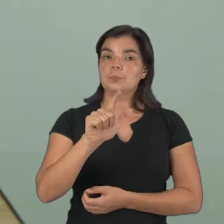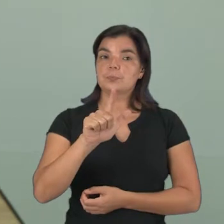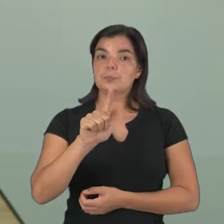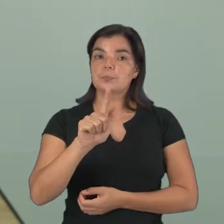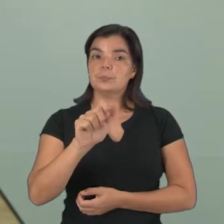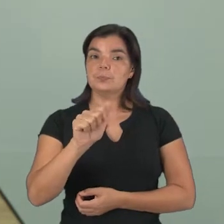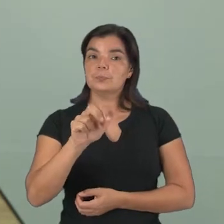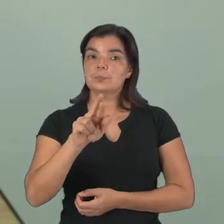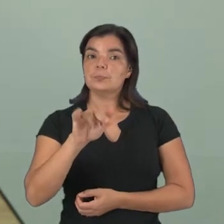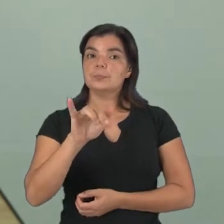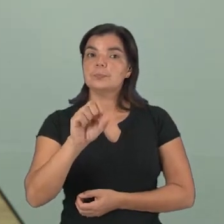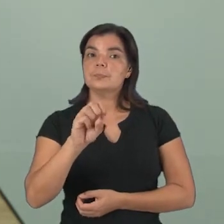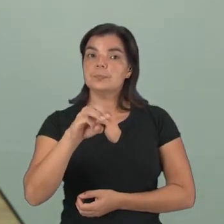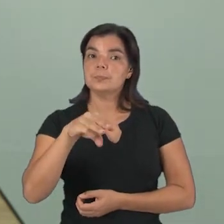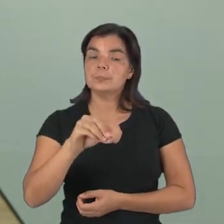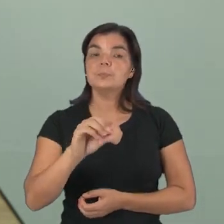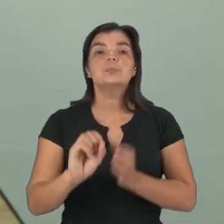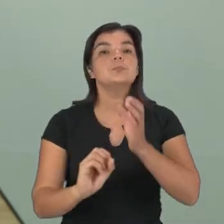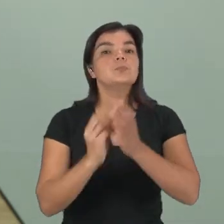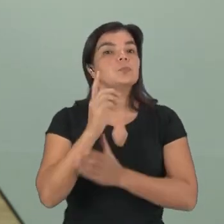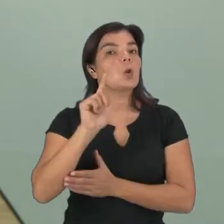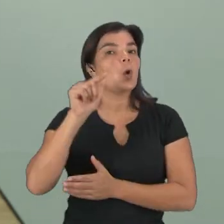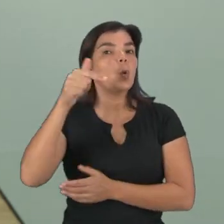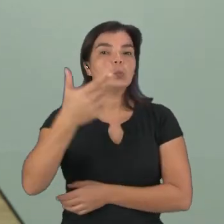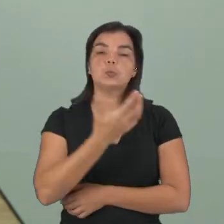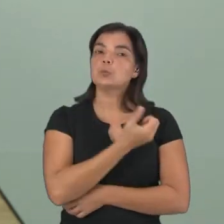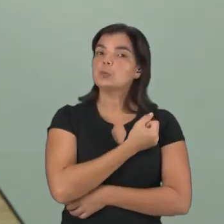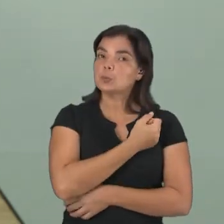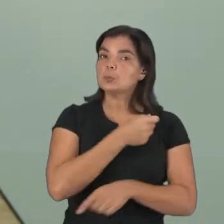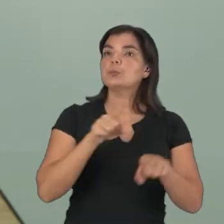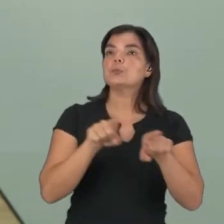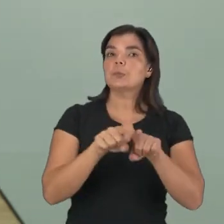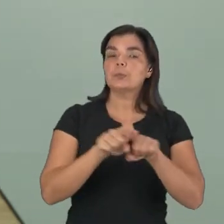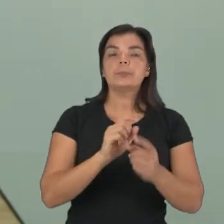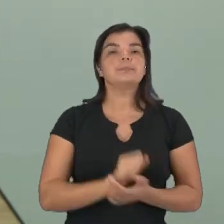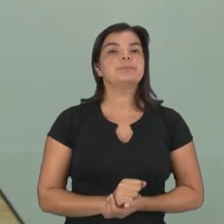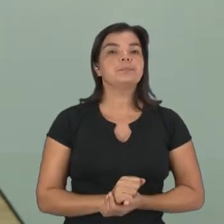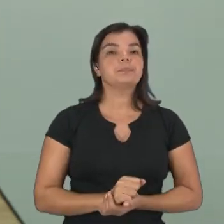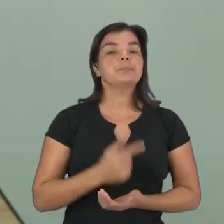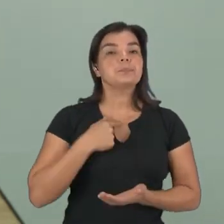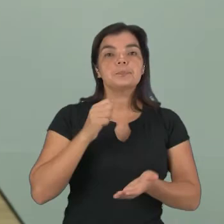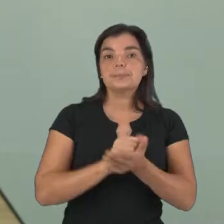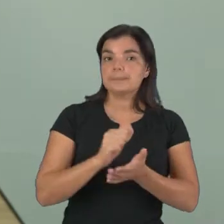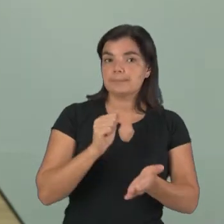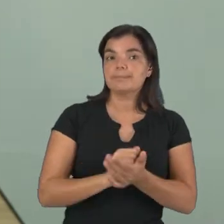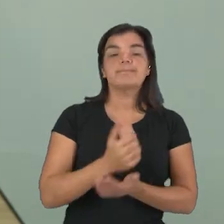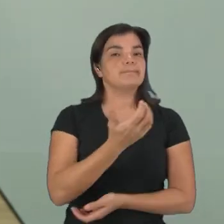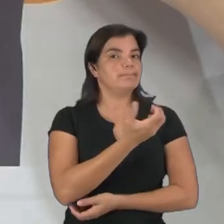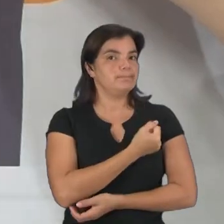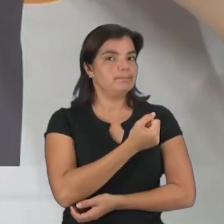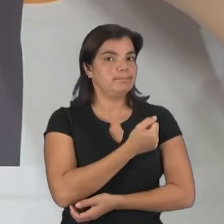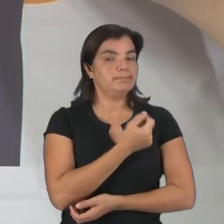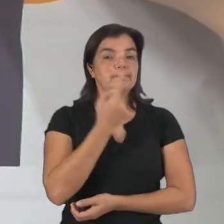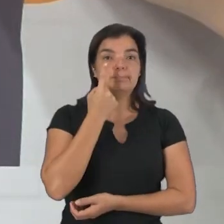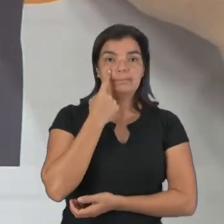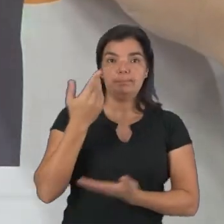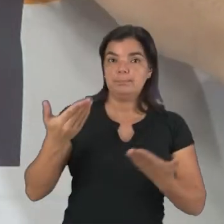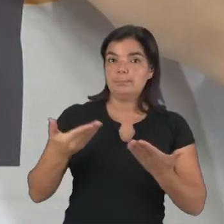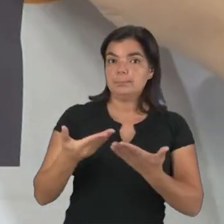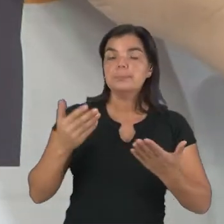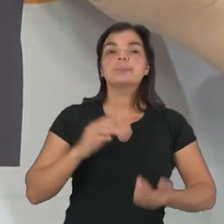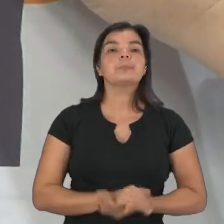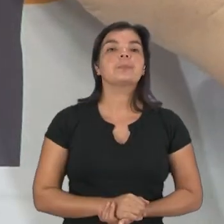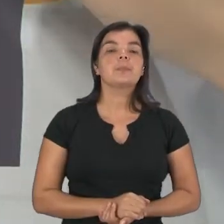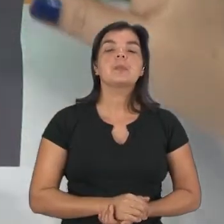algarismos, se surge todos os outros números. E a forma da escrita desses números que nós estamos vendo